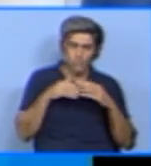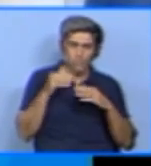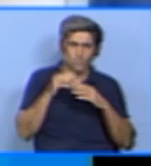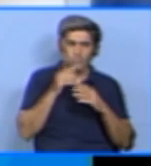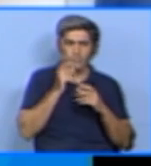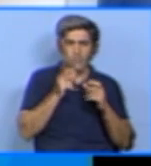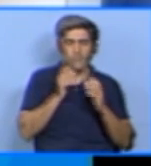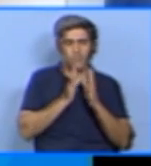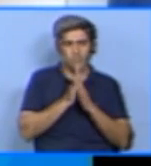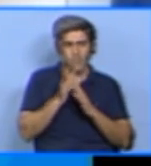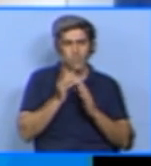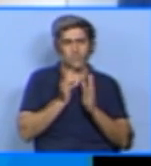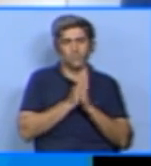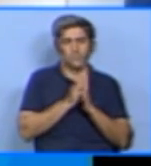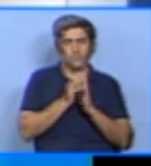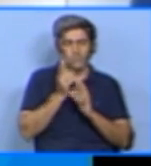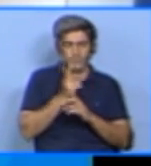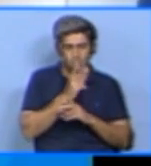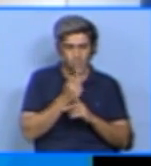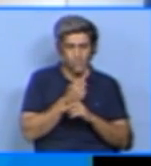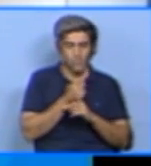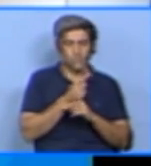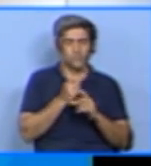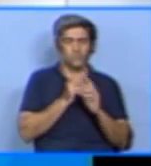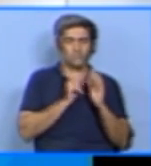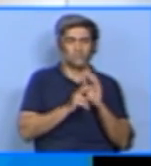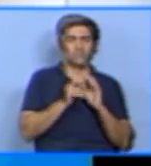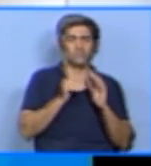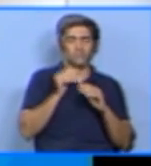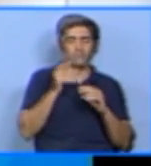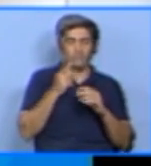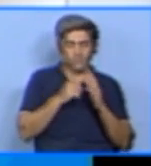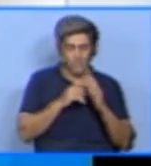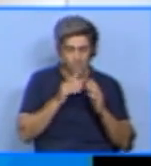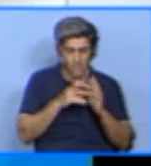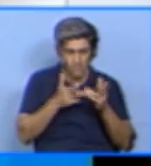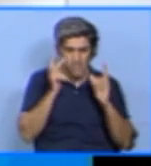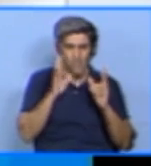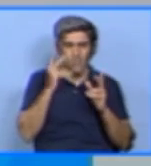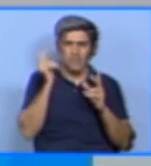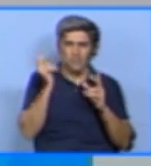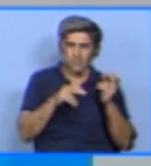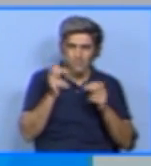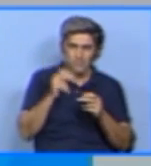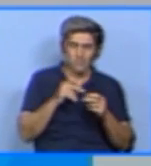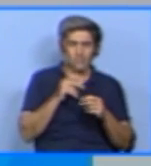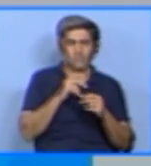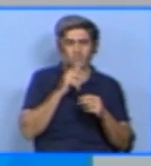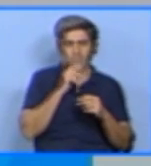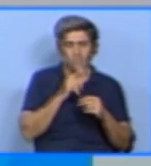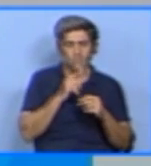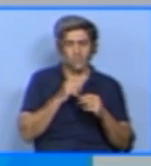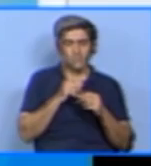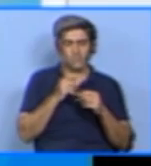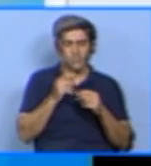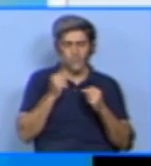palavra de Deus, e com os sacramentos, ir superando as nossas faltas de liberdade que estão condicionadas a uma